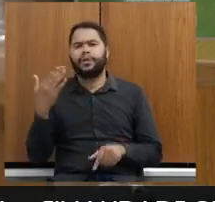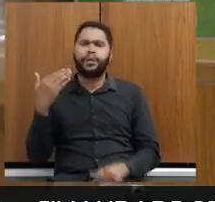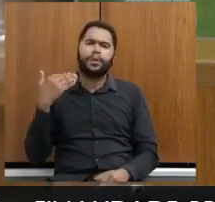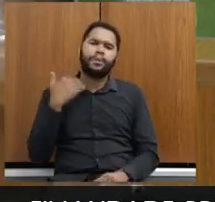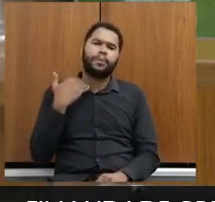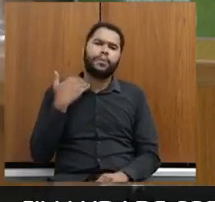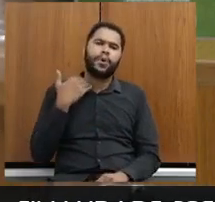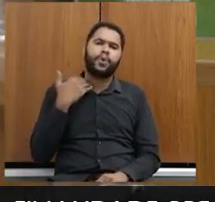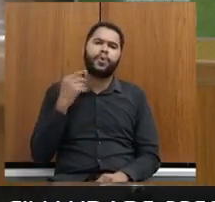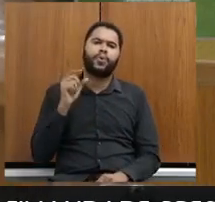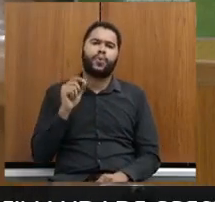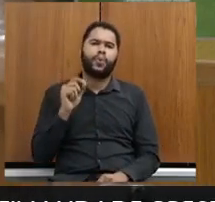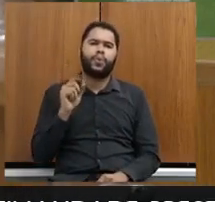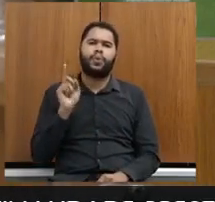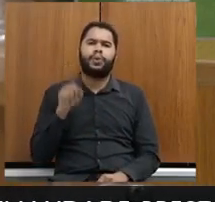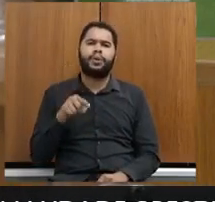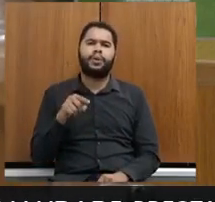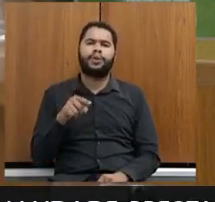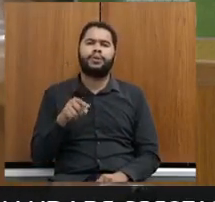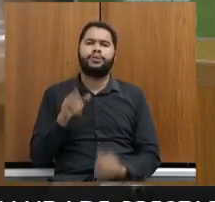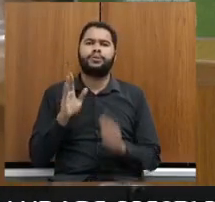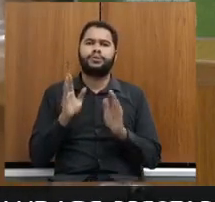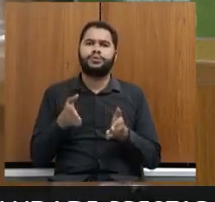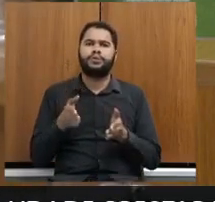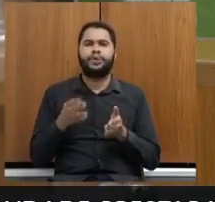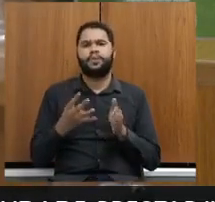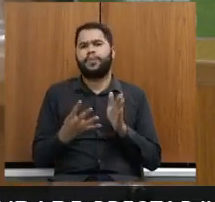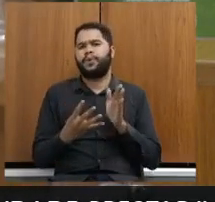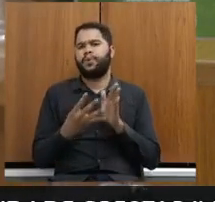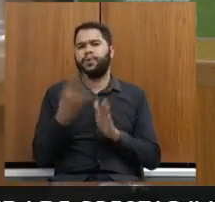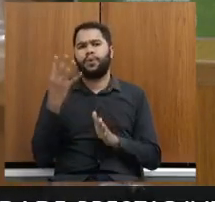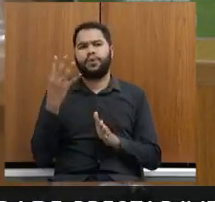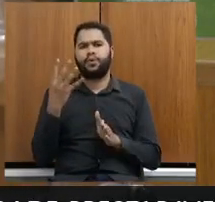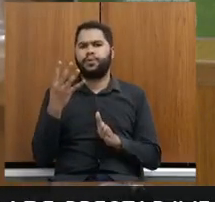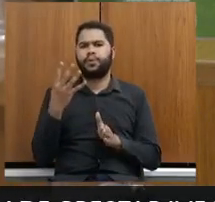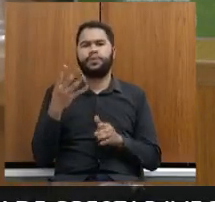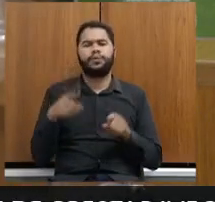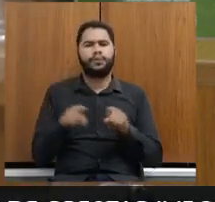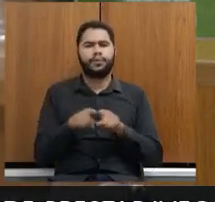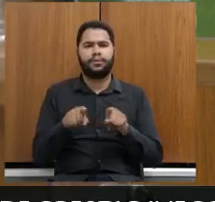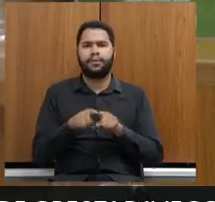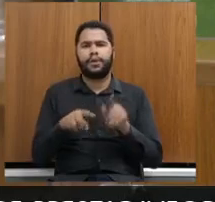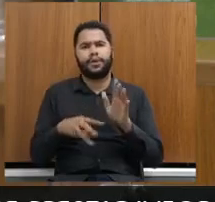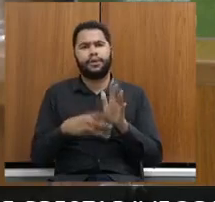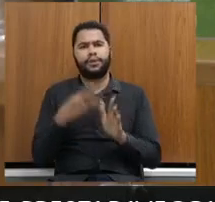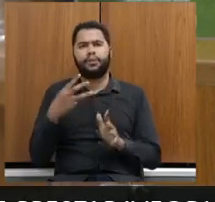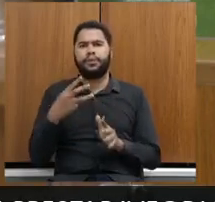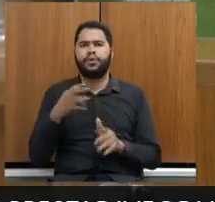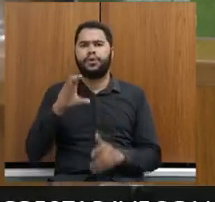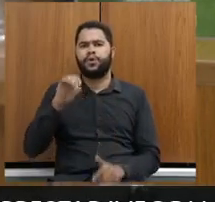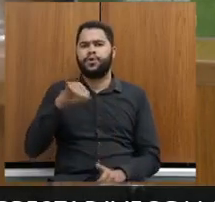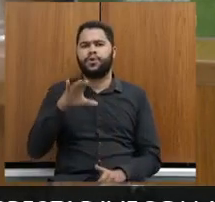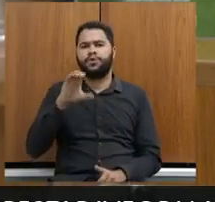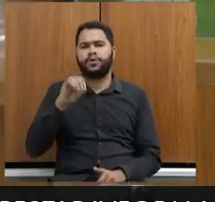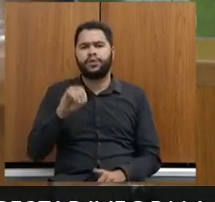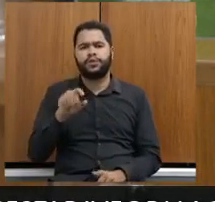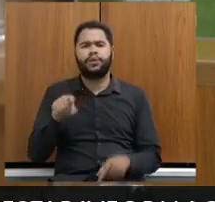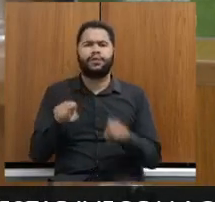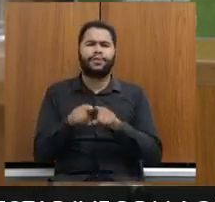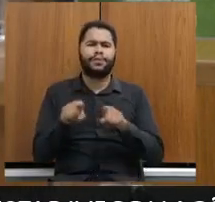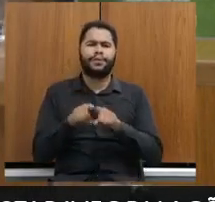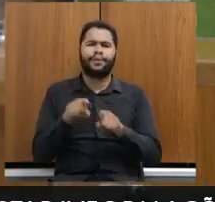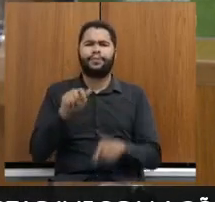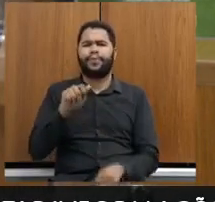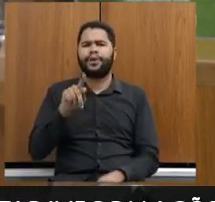que eram que foram só ele e já fui umas quatro vezes Nova Resende umas três vezes Conceição Aparecida e